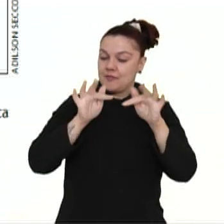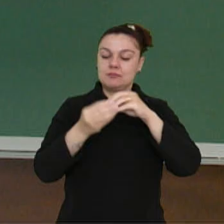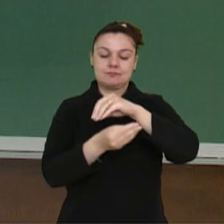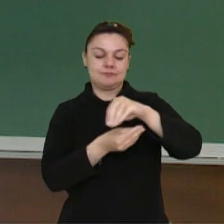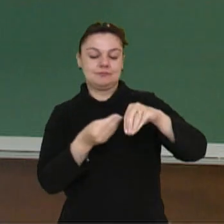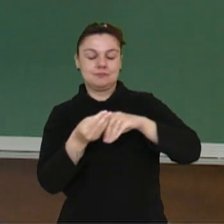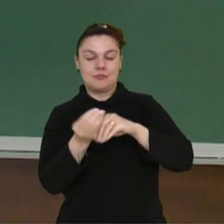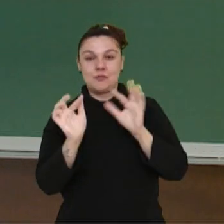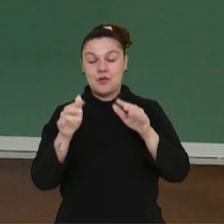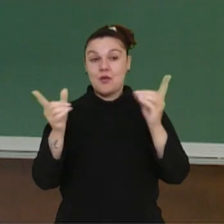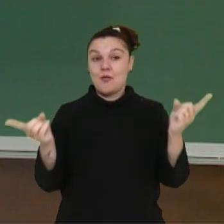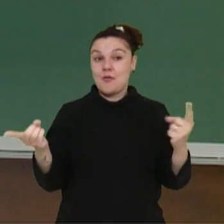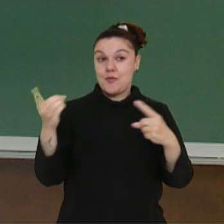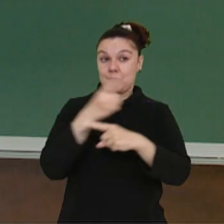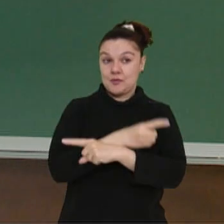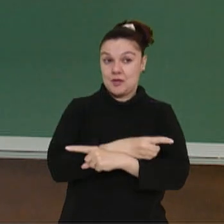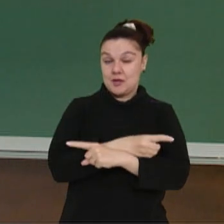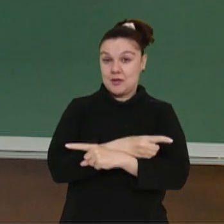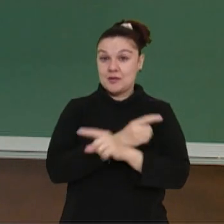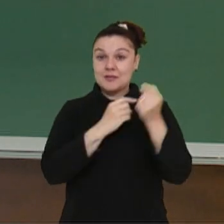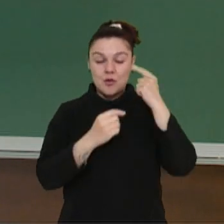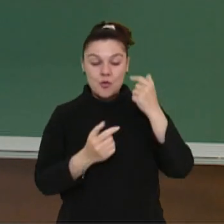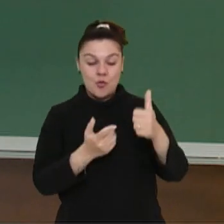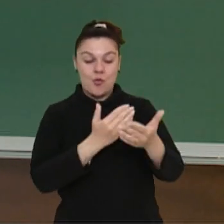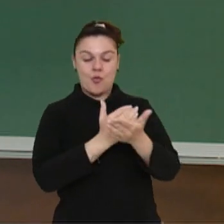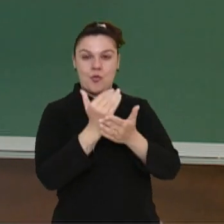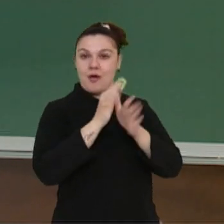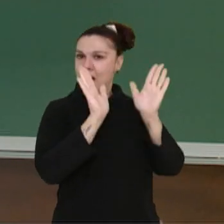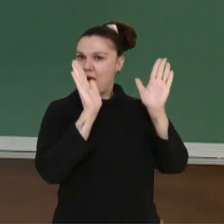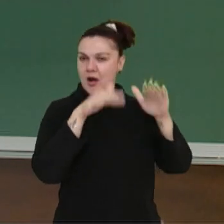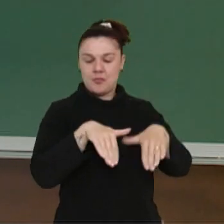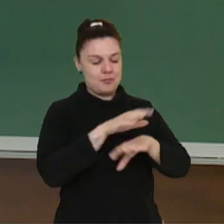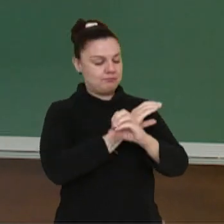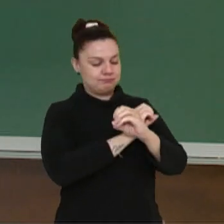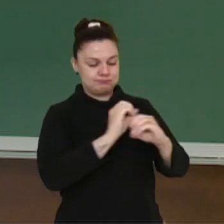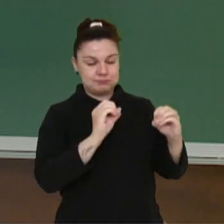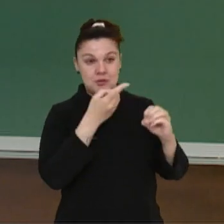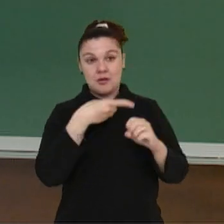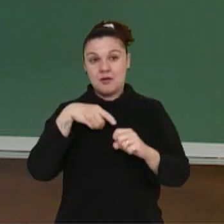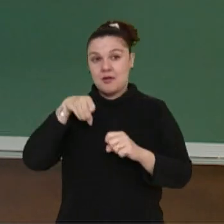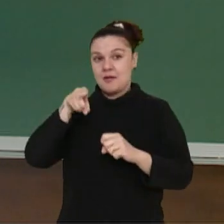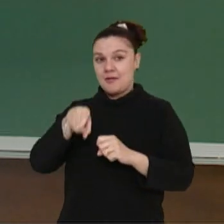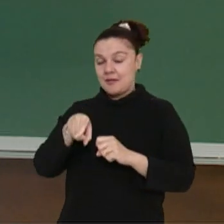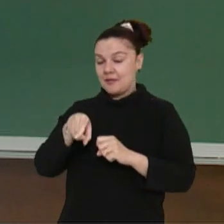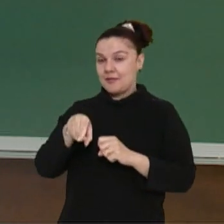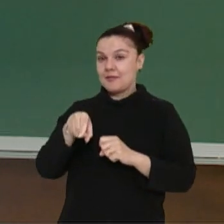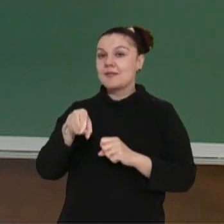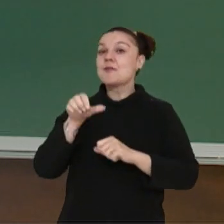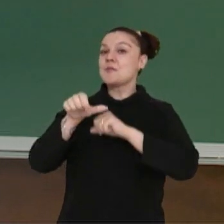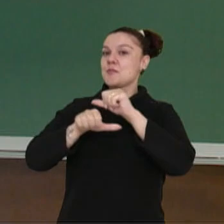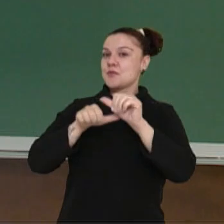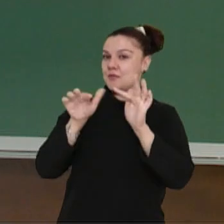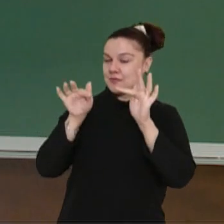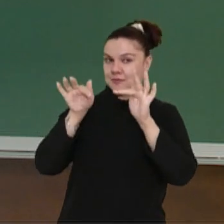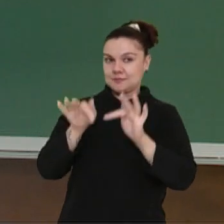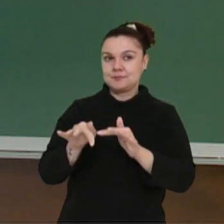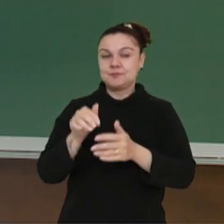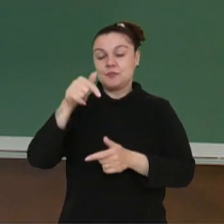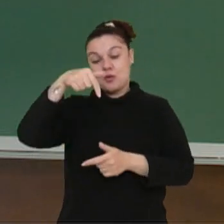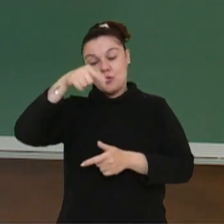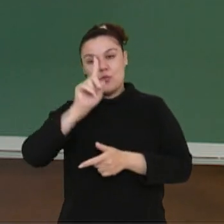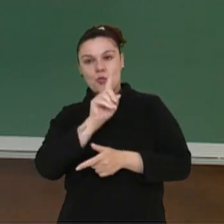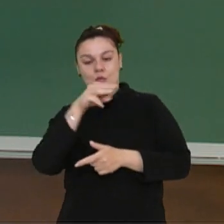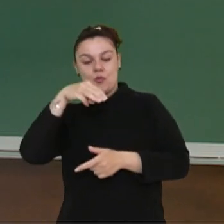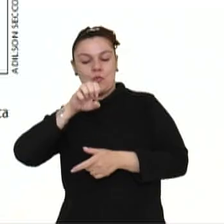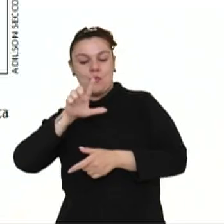reação, o processo inverso. Os meus reagentes acabam, ficam zero, e o meu produto é formado. Nesse caso, 1 mol de